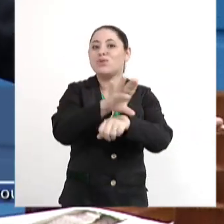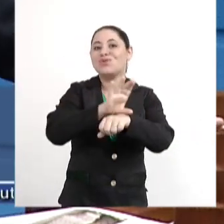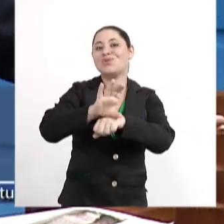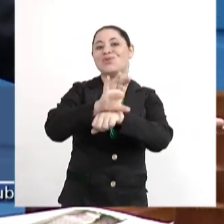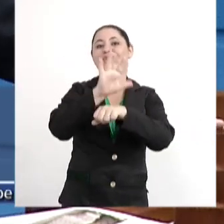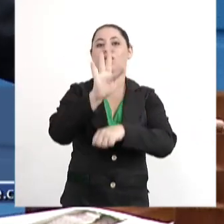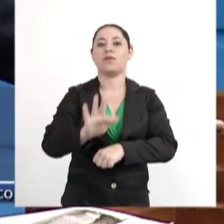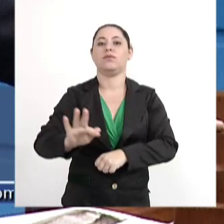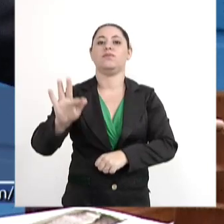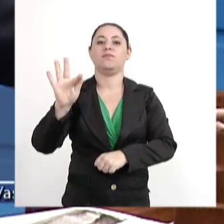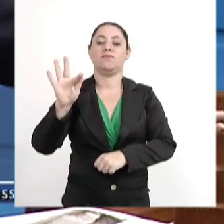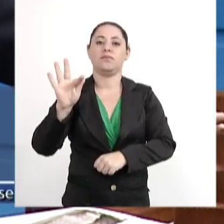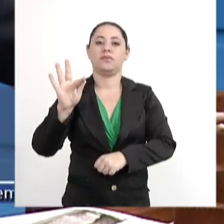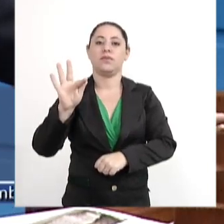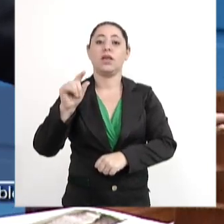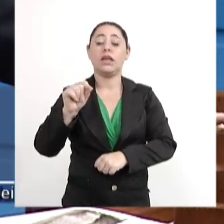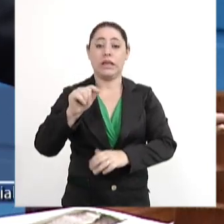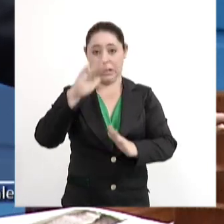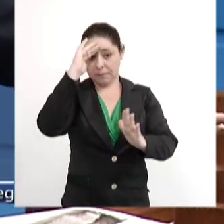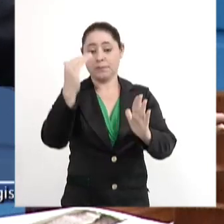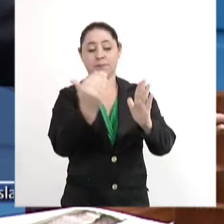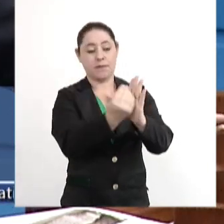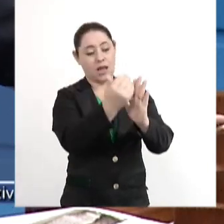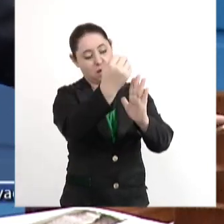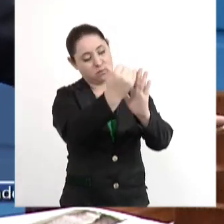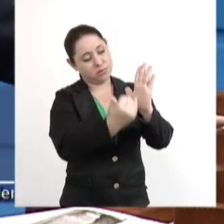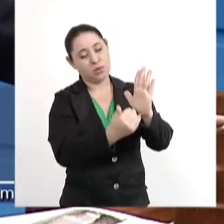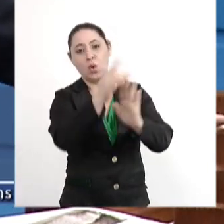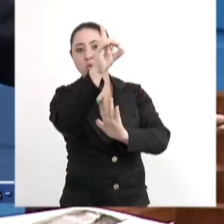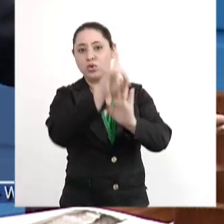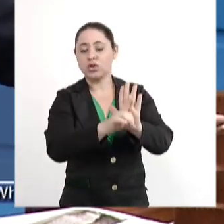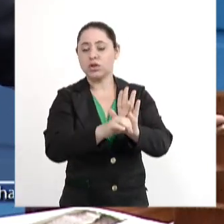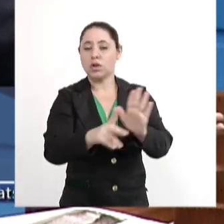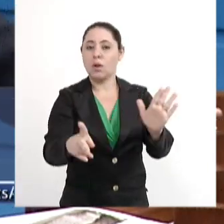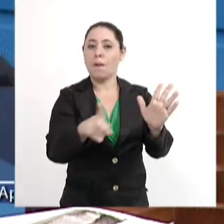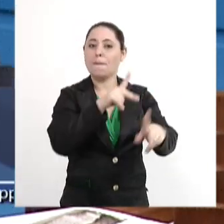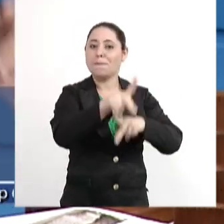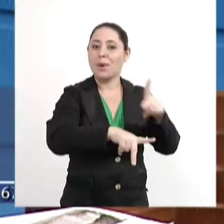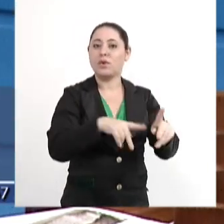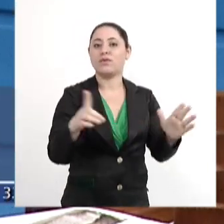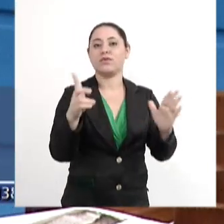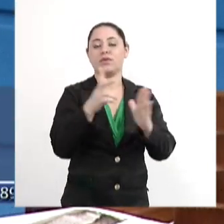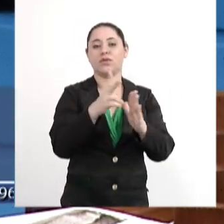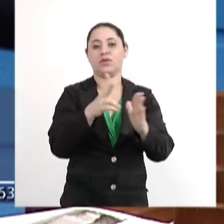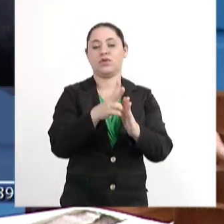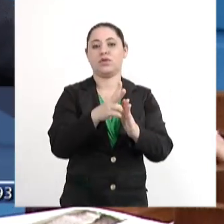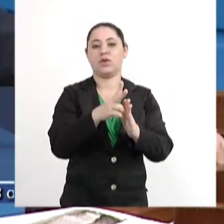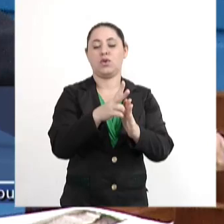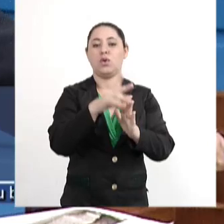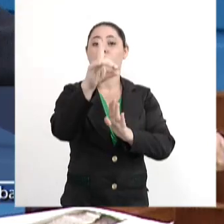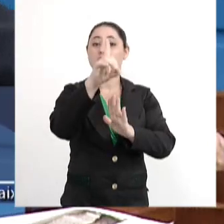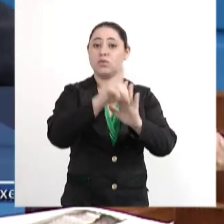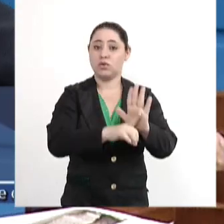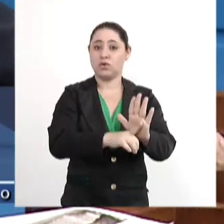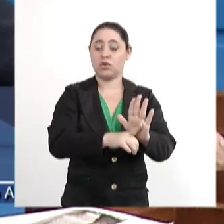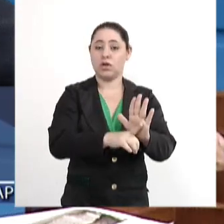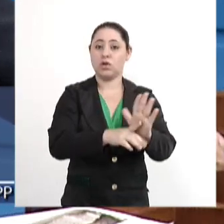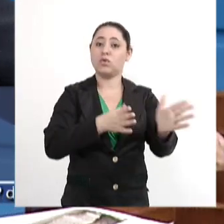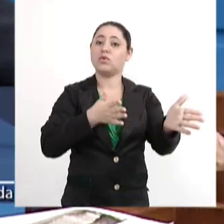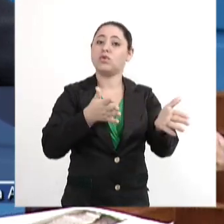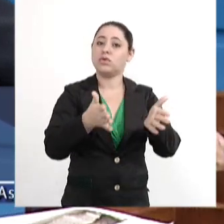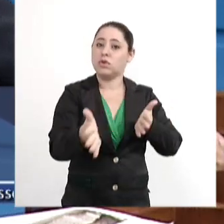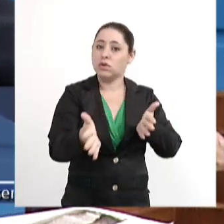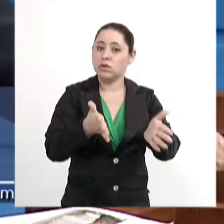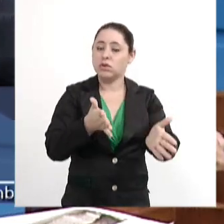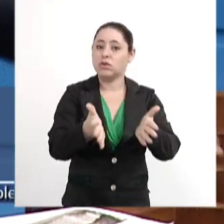Constituição Federal, que reconheceu os direitos dos povos indígenas, o direito de